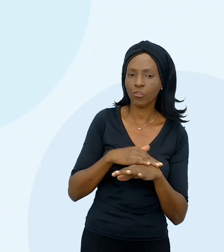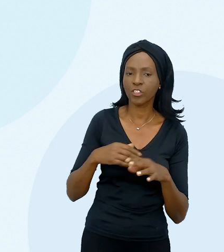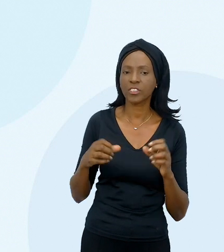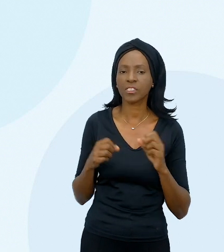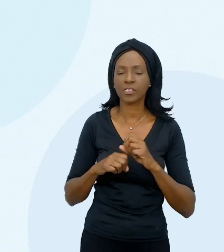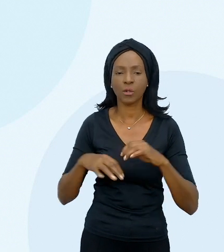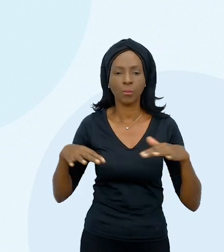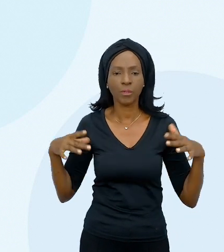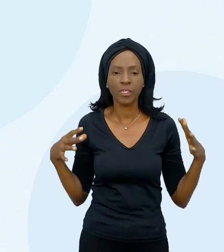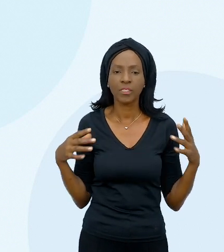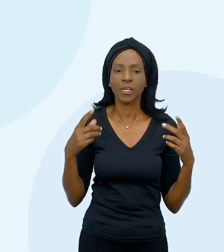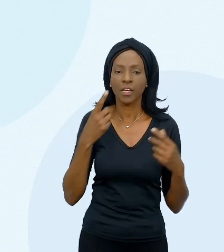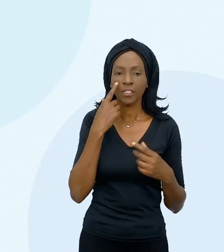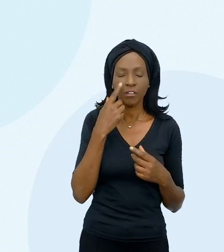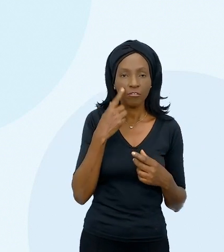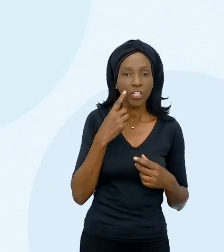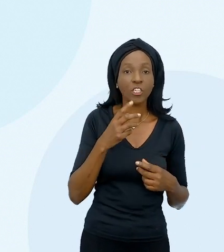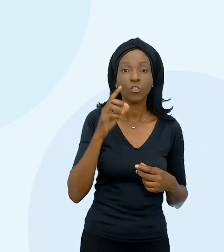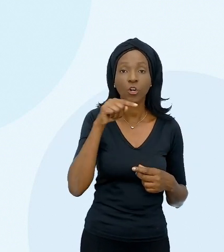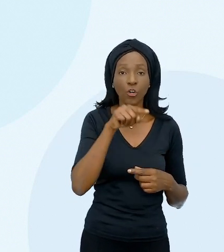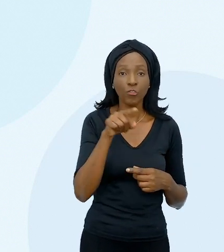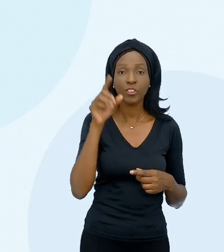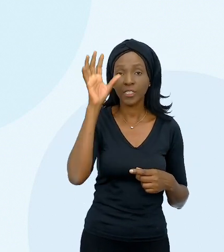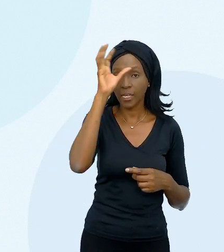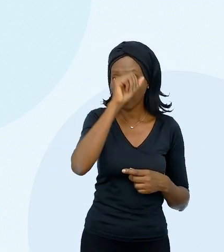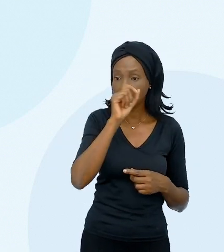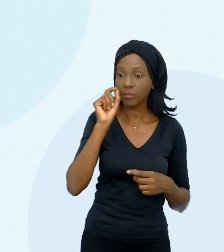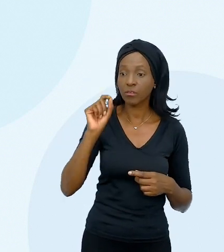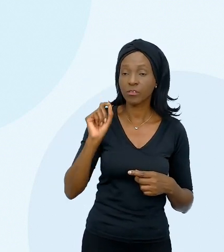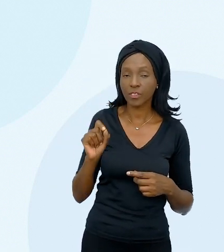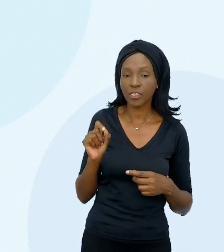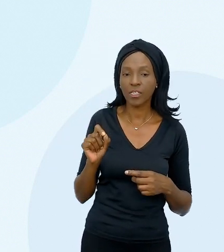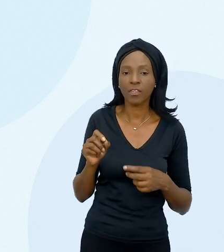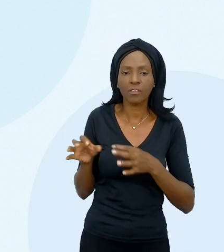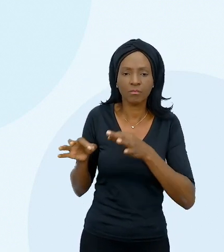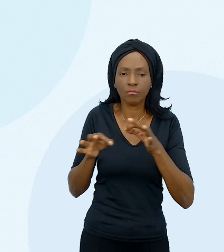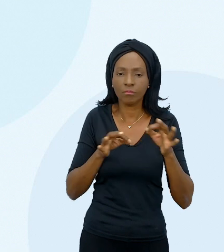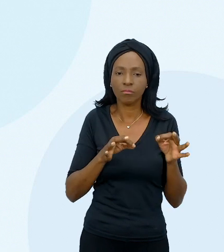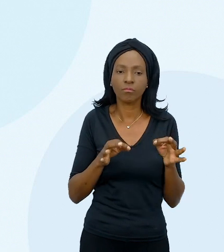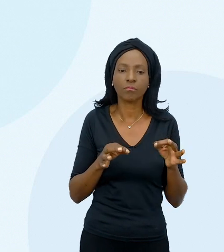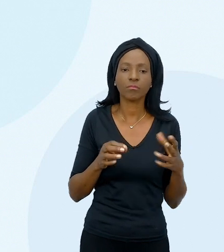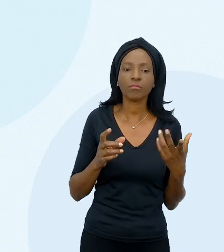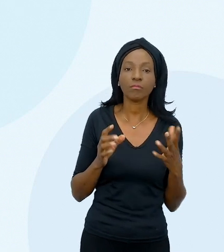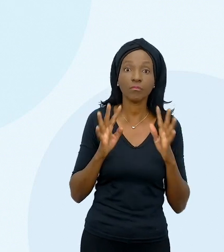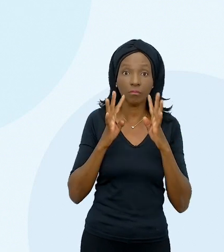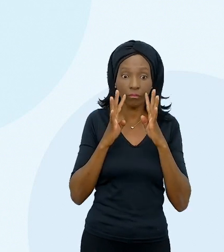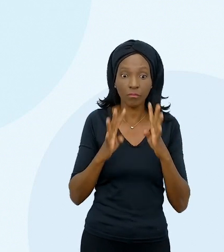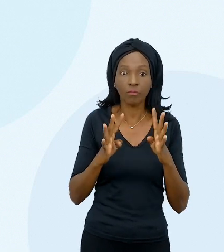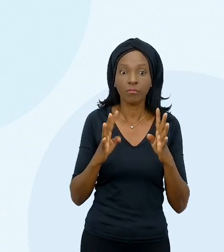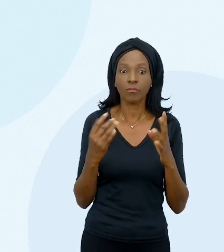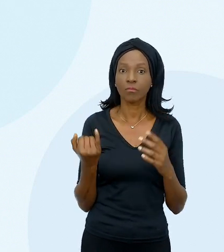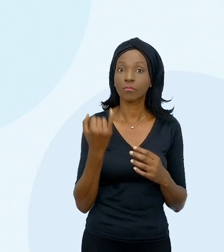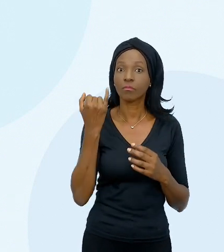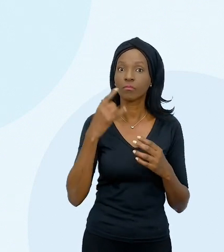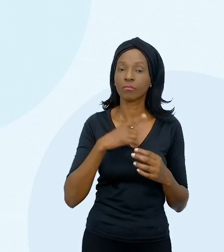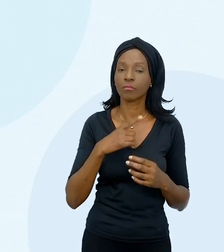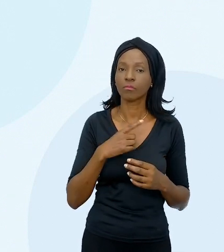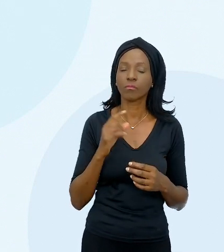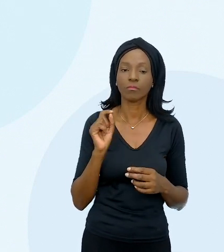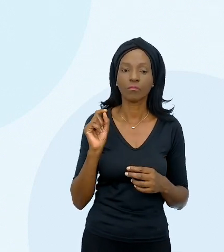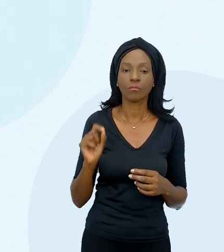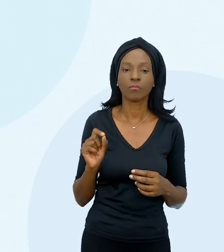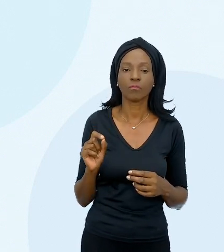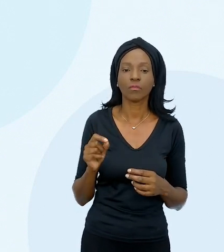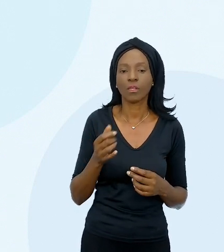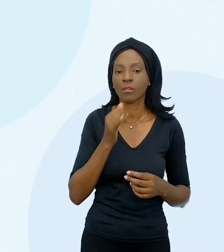que os estudantes aprenderam e sistematizaram. Então, qual é o ponto de atenção aqui, né? Então, vamos supor que eu leve,